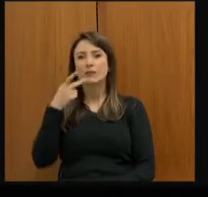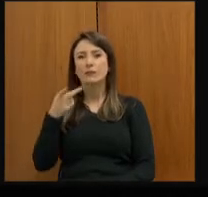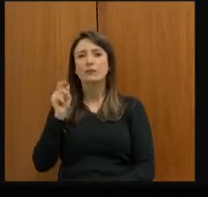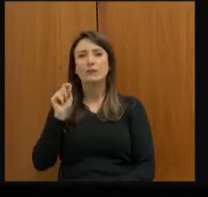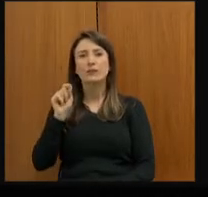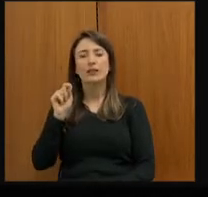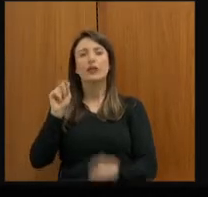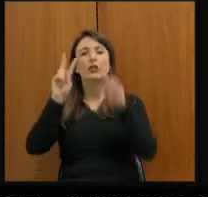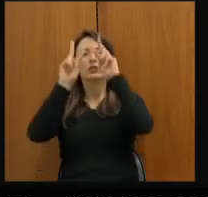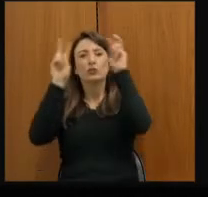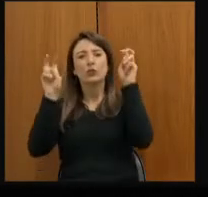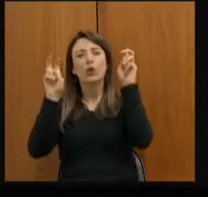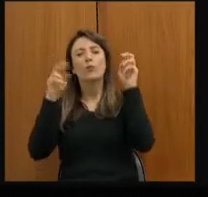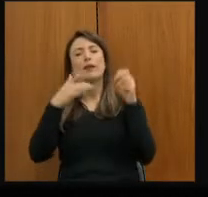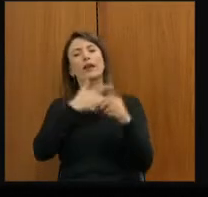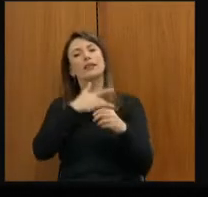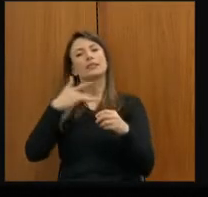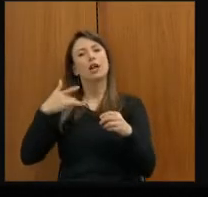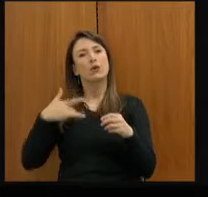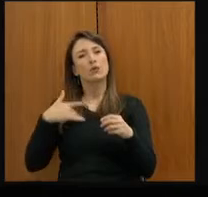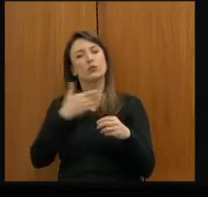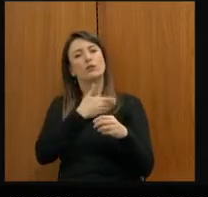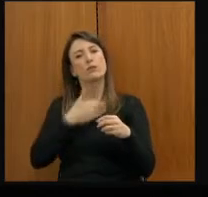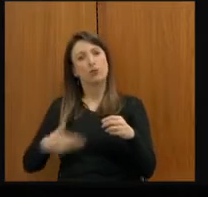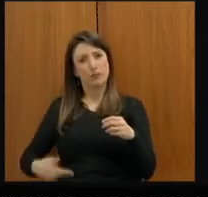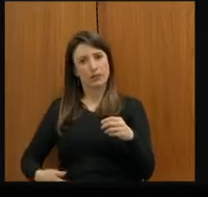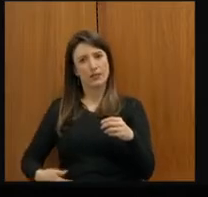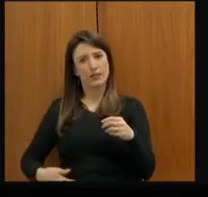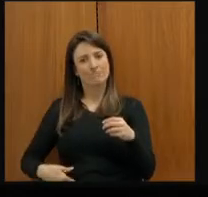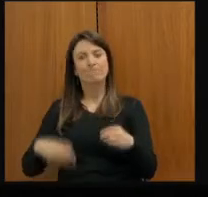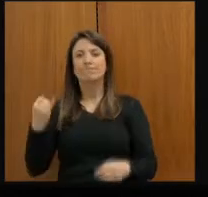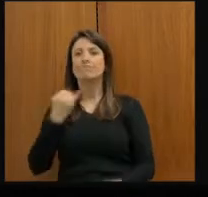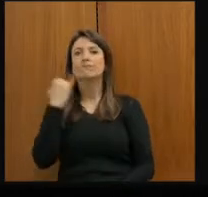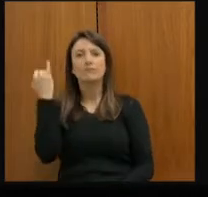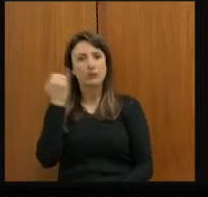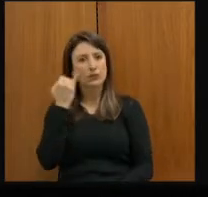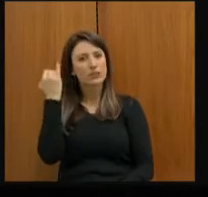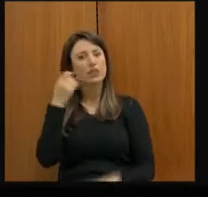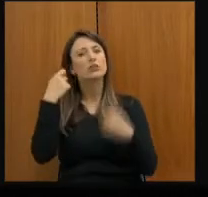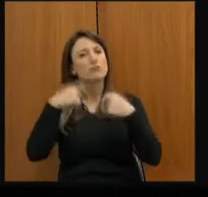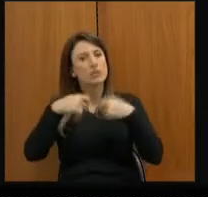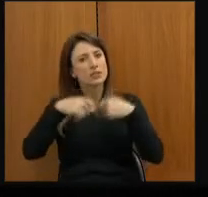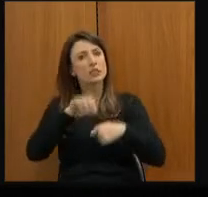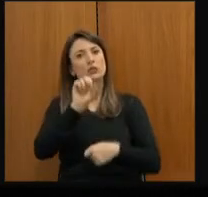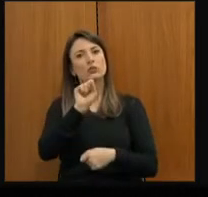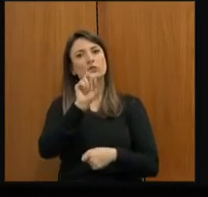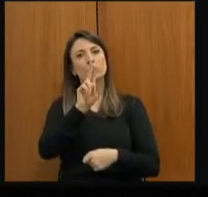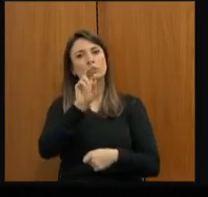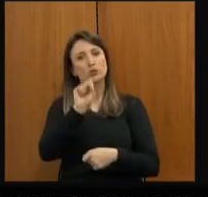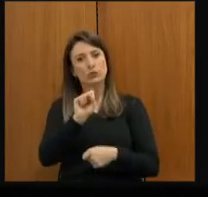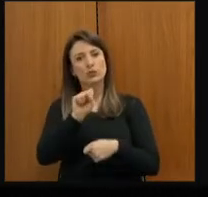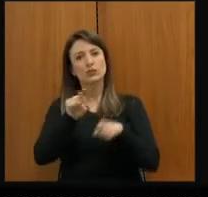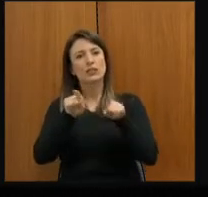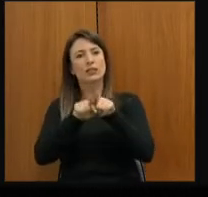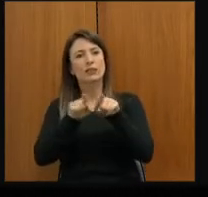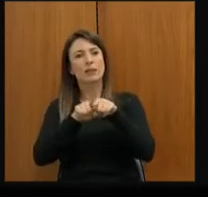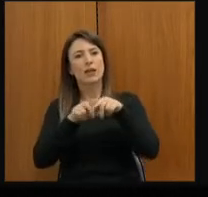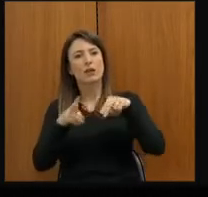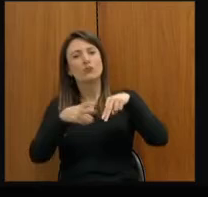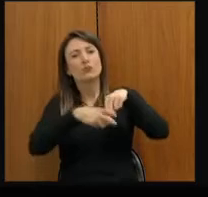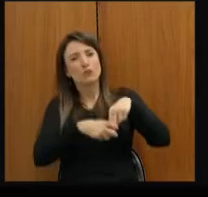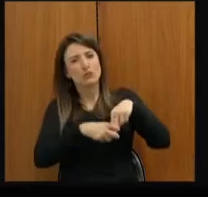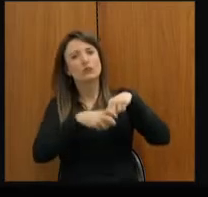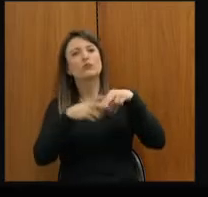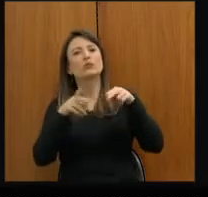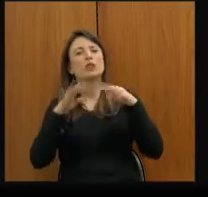questão da saúde pública eu acho que é muito importante a ampliação de atuação do SUS e da rede de saúde pública para o Combate à